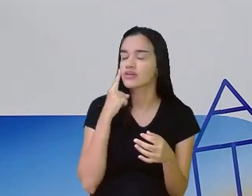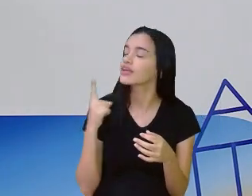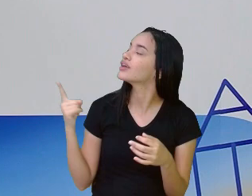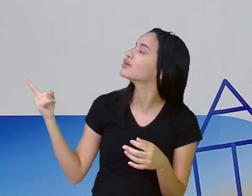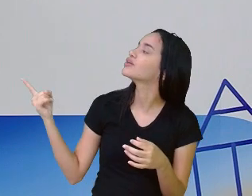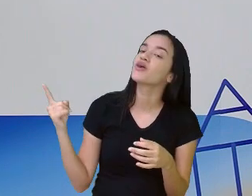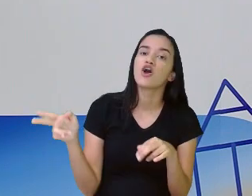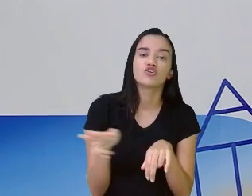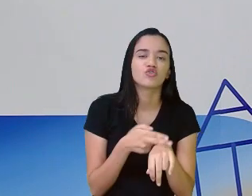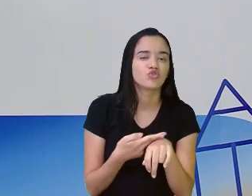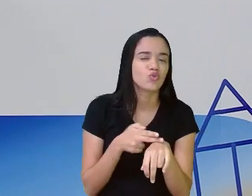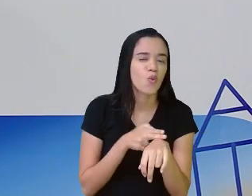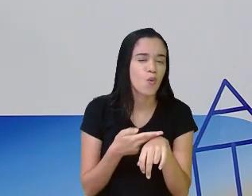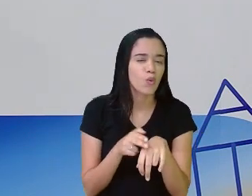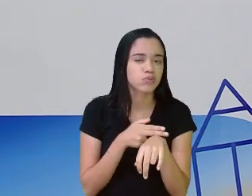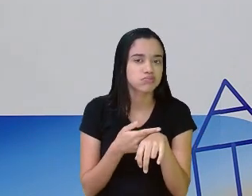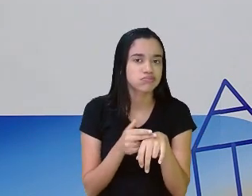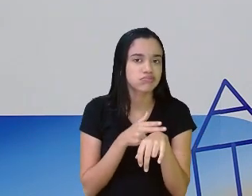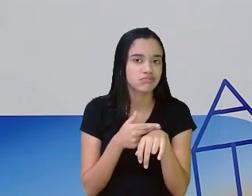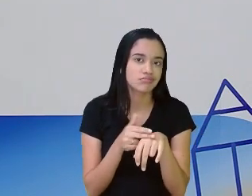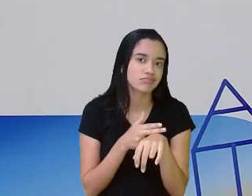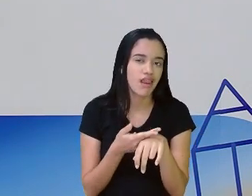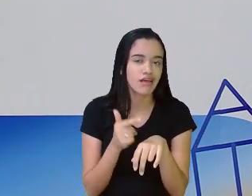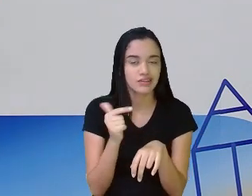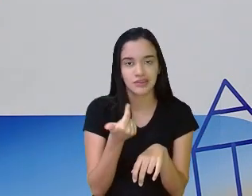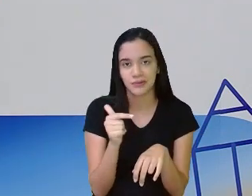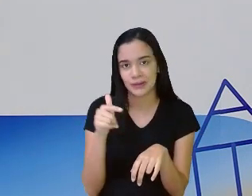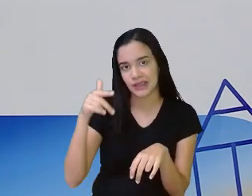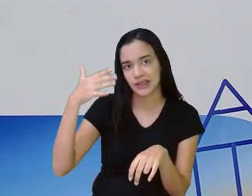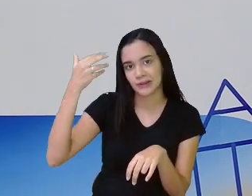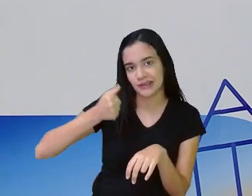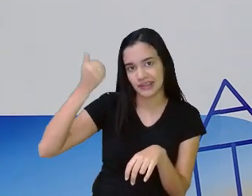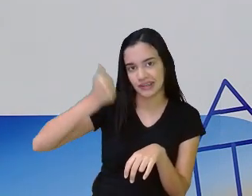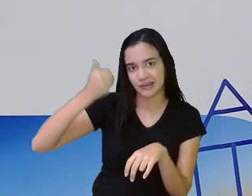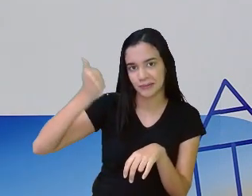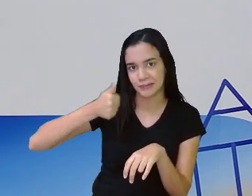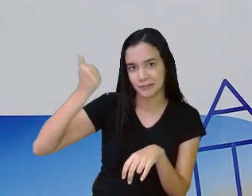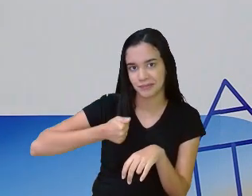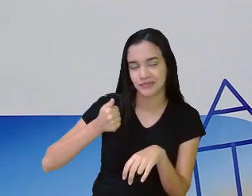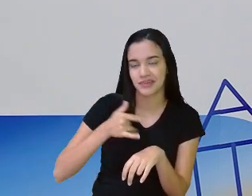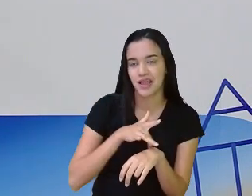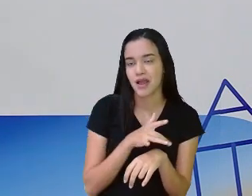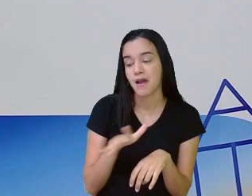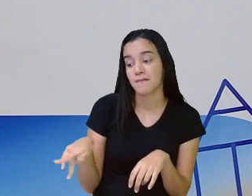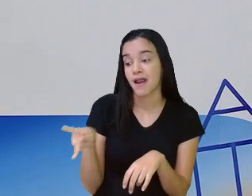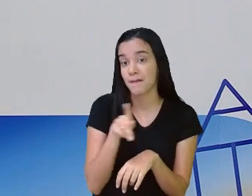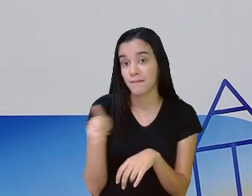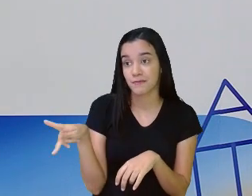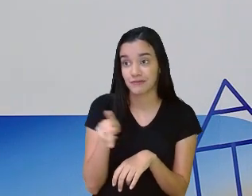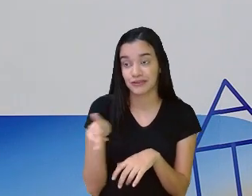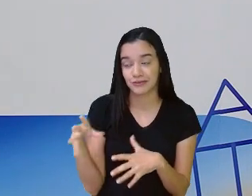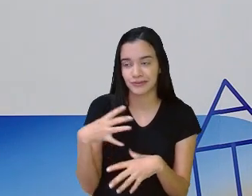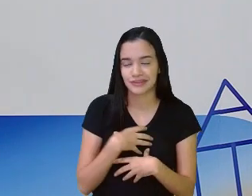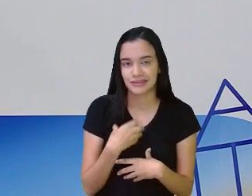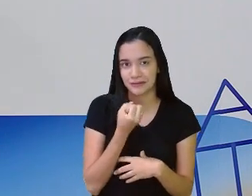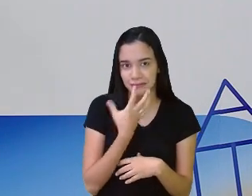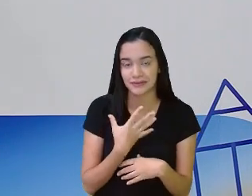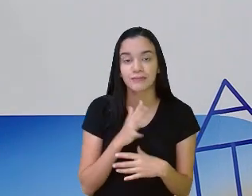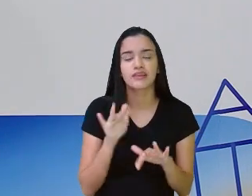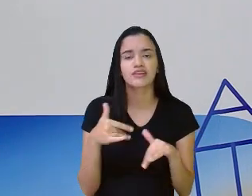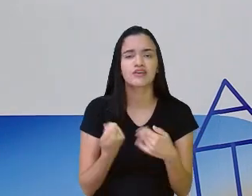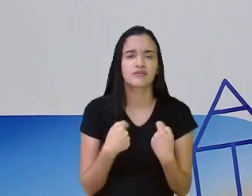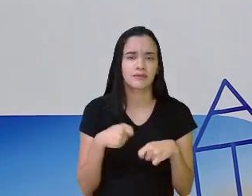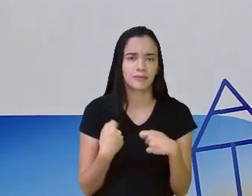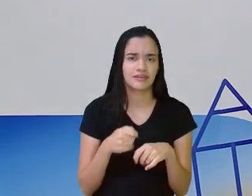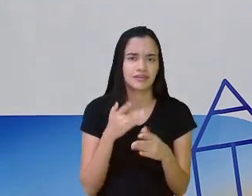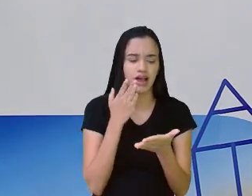de chocolate aqui, vamos dizer que é sem lactose, né? Claro, para a professora Abigail se sentir contemplada. E eu vou